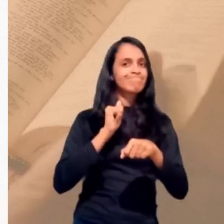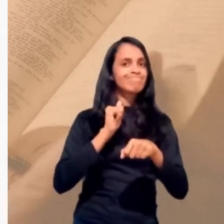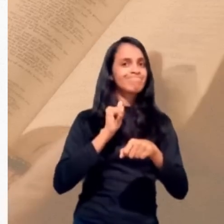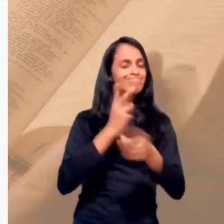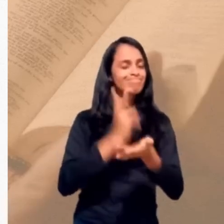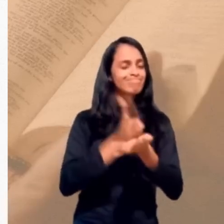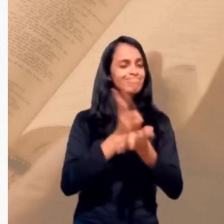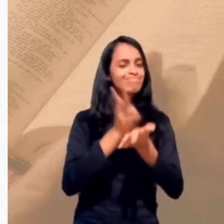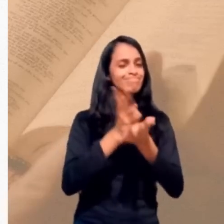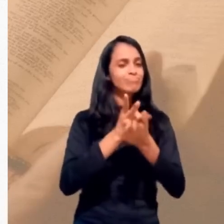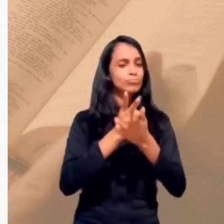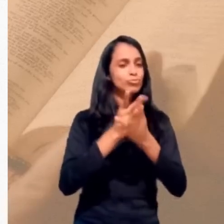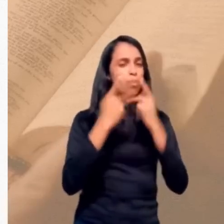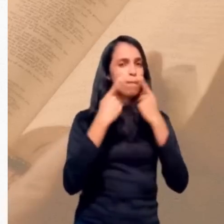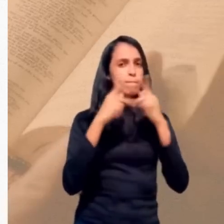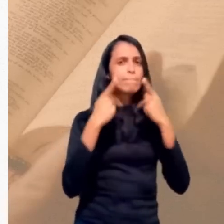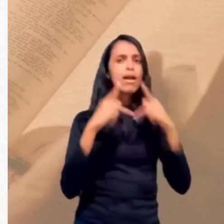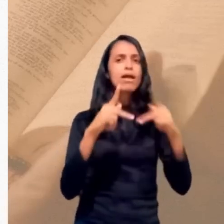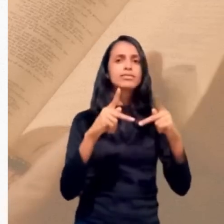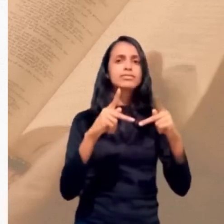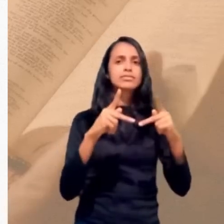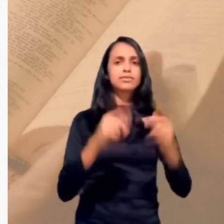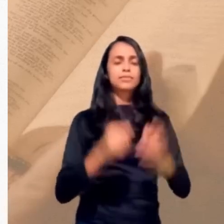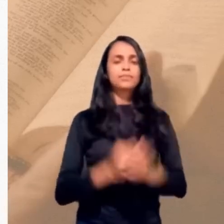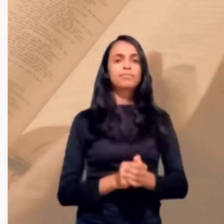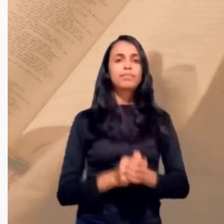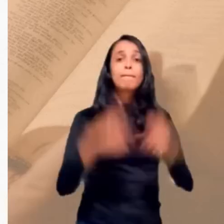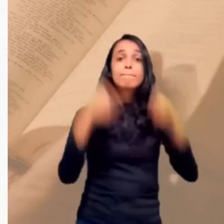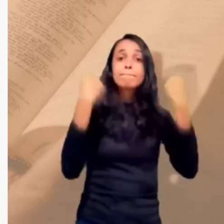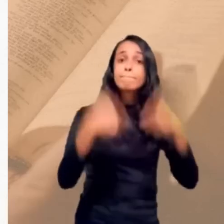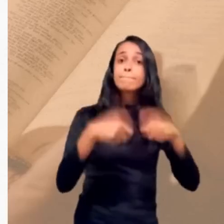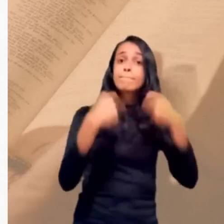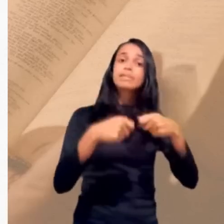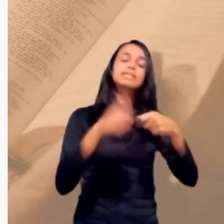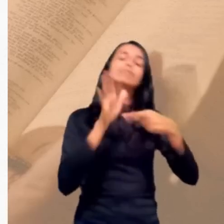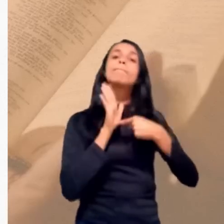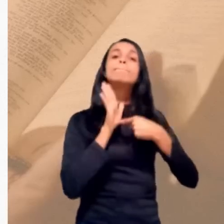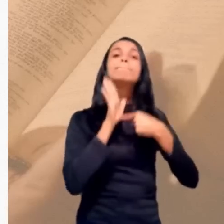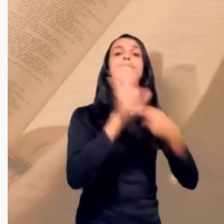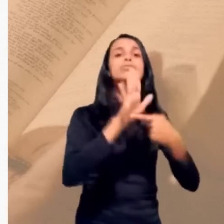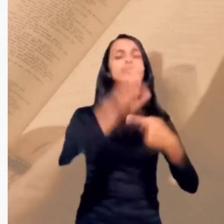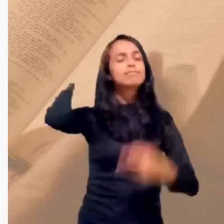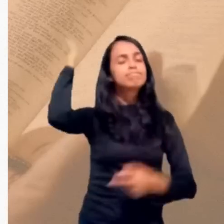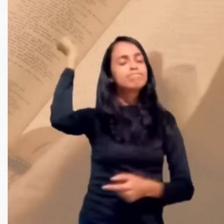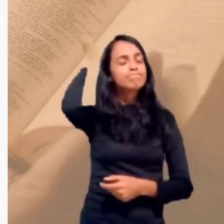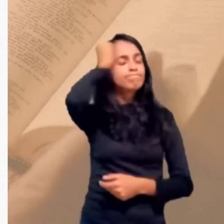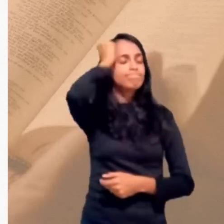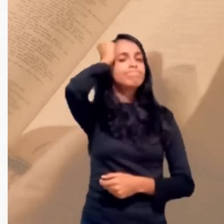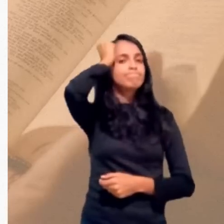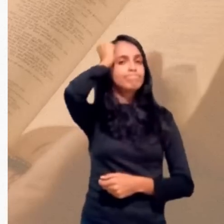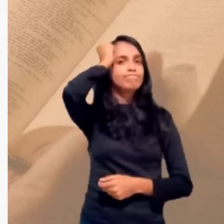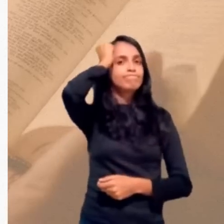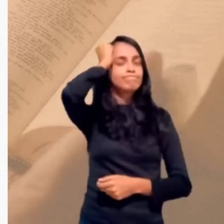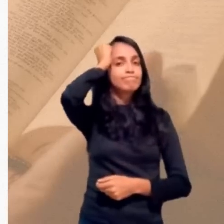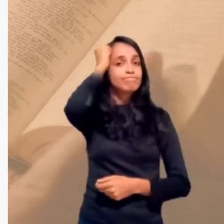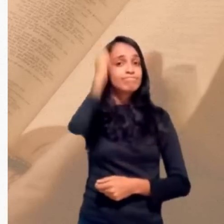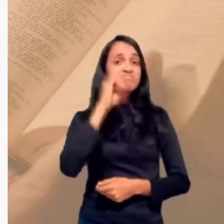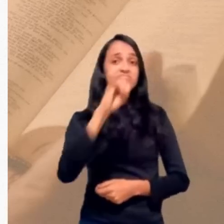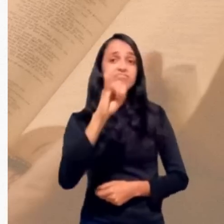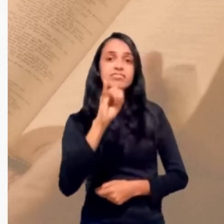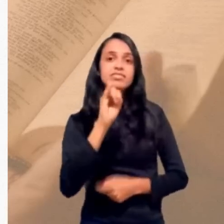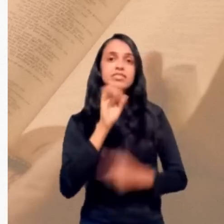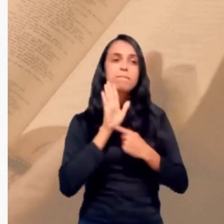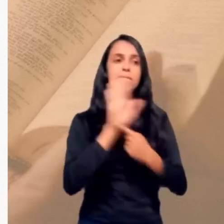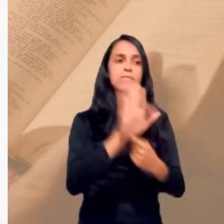dar perante todos eles testemunho de seu arrependimento. Sem isso, seu